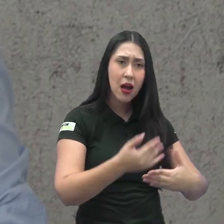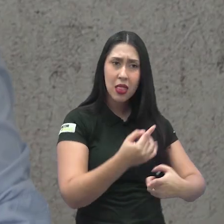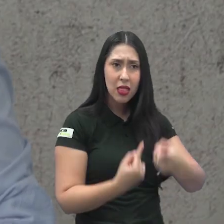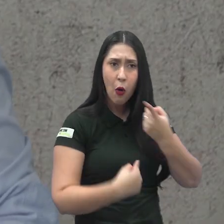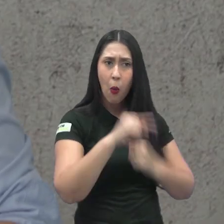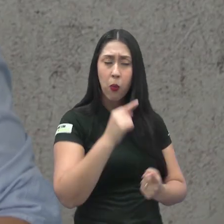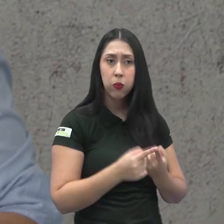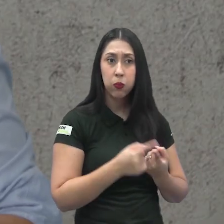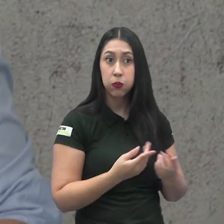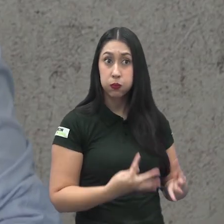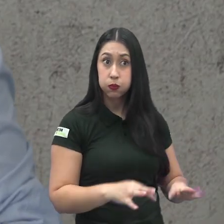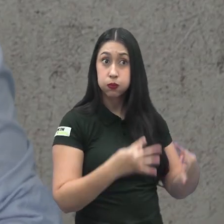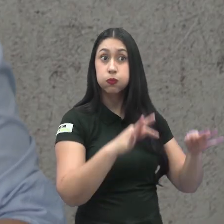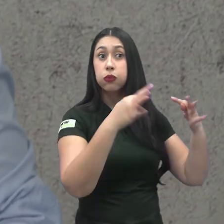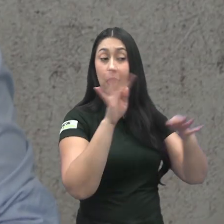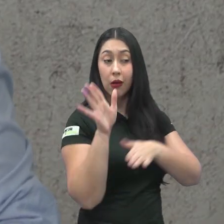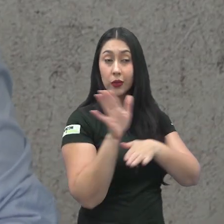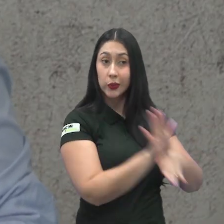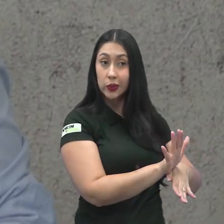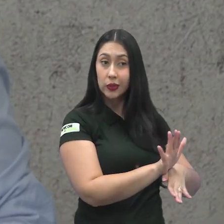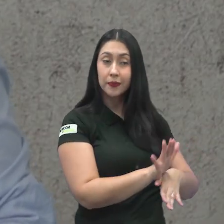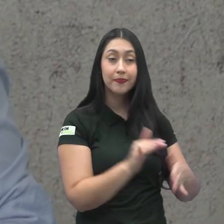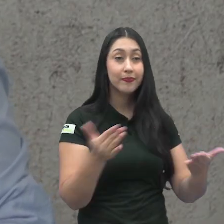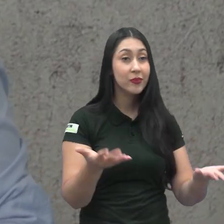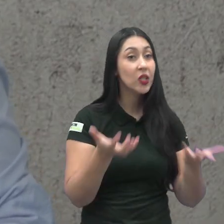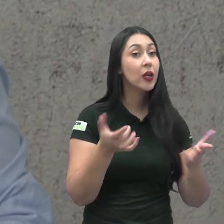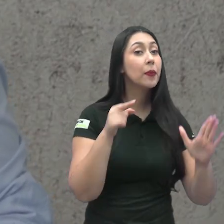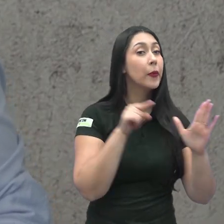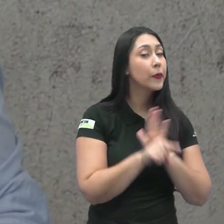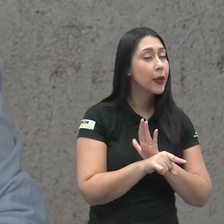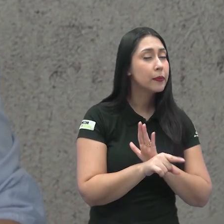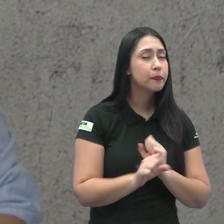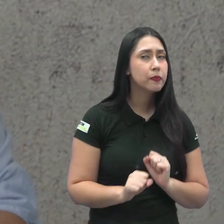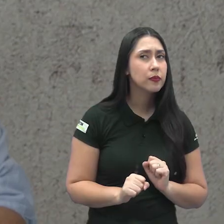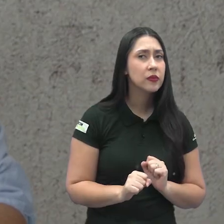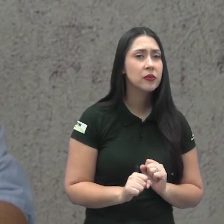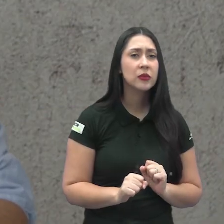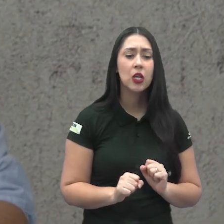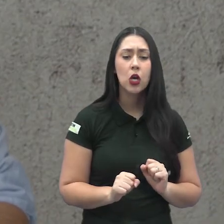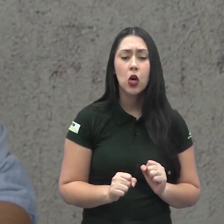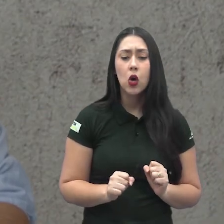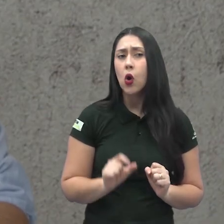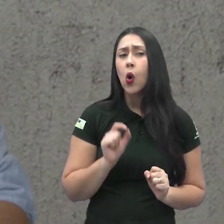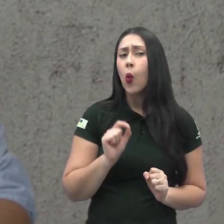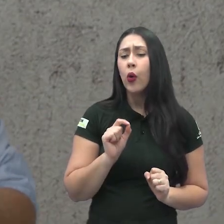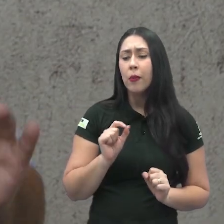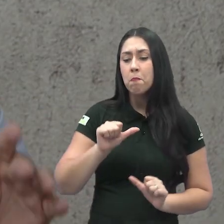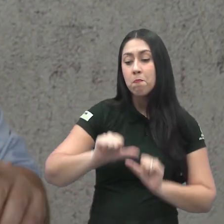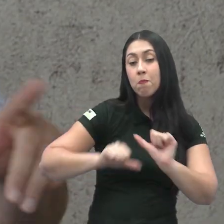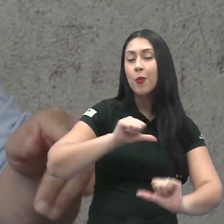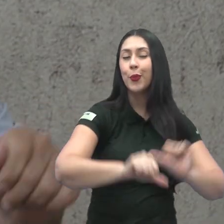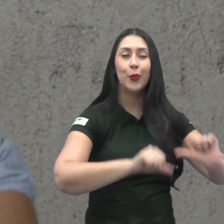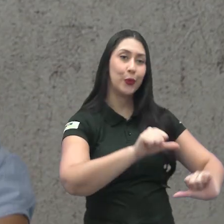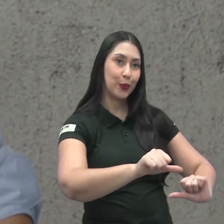a tecnologia, vêm se aprimorando. Eu quero saber agora do professor Fernando, o que mudou na atuação desse